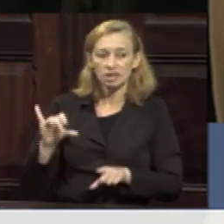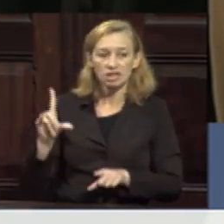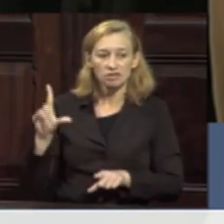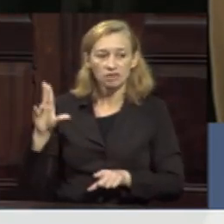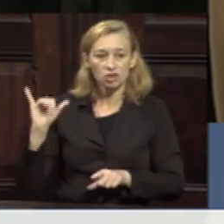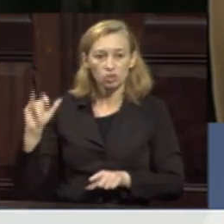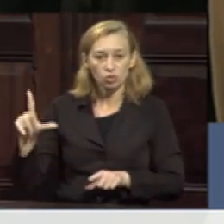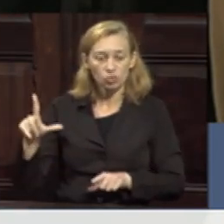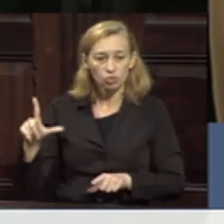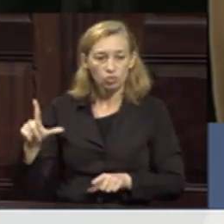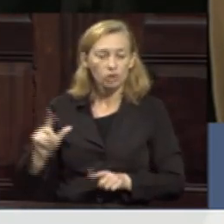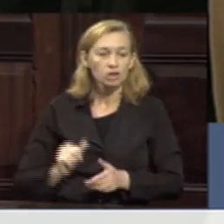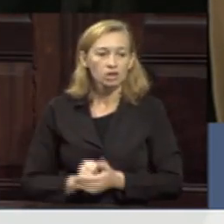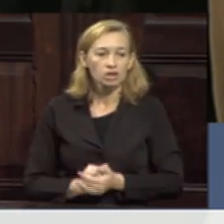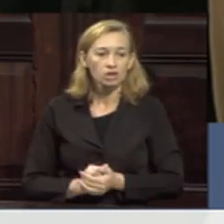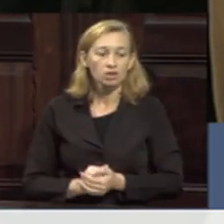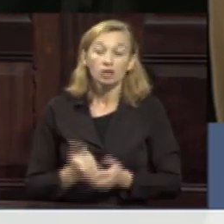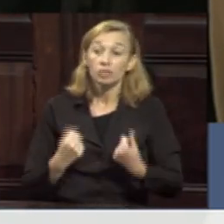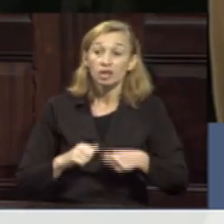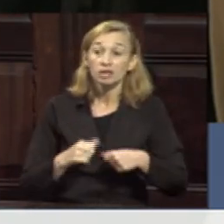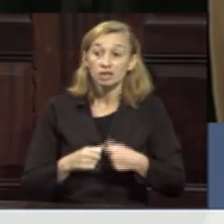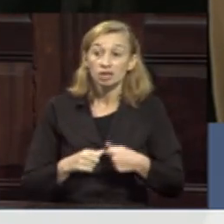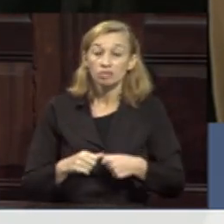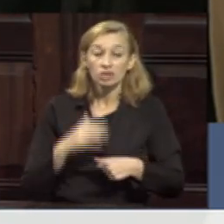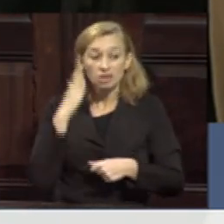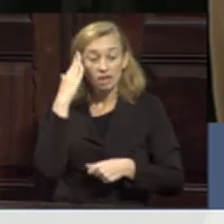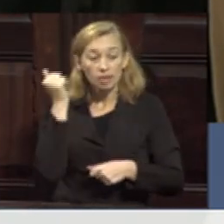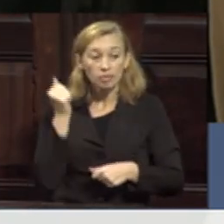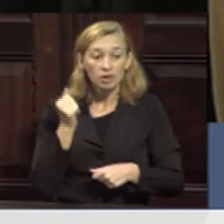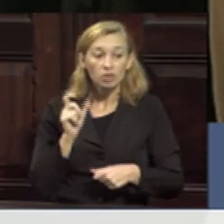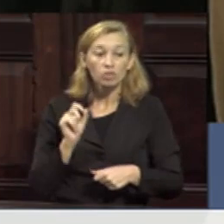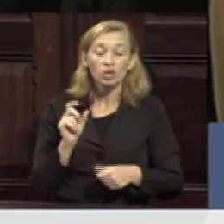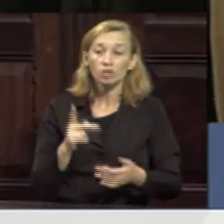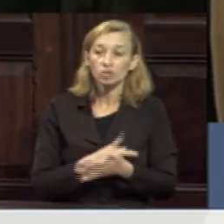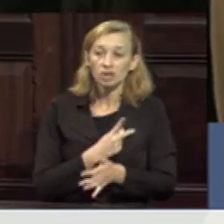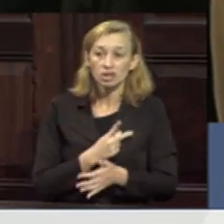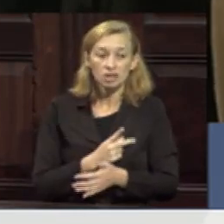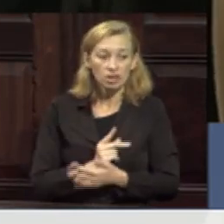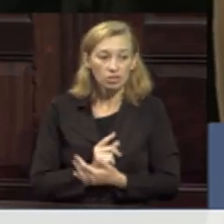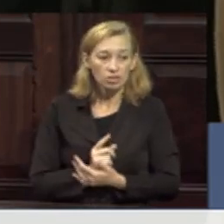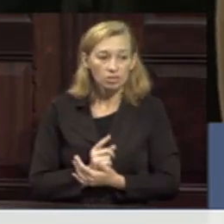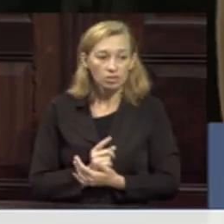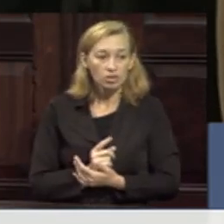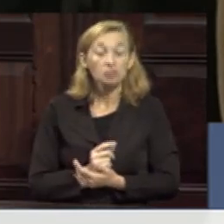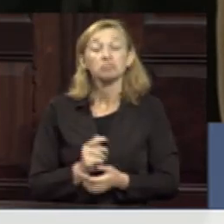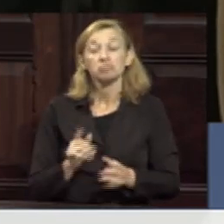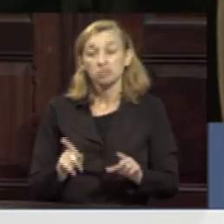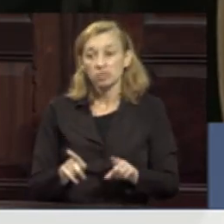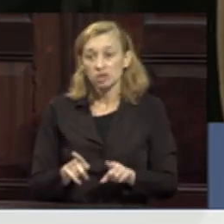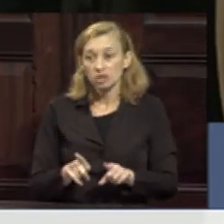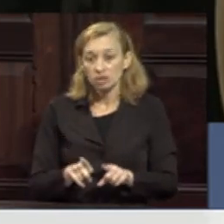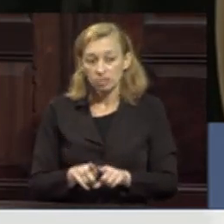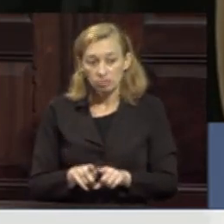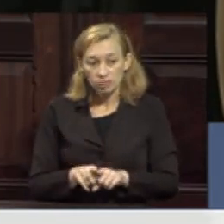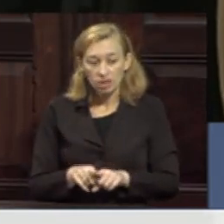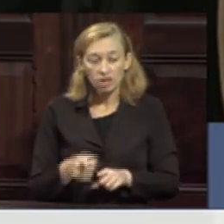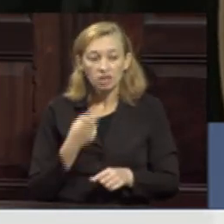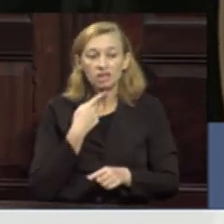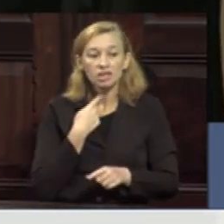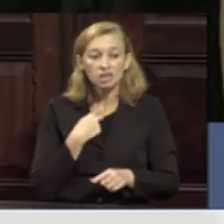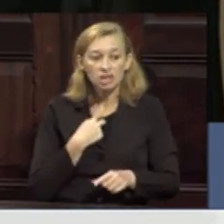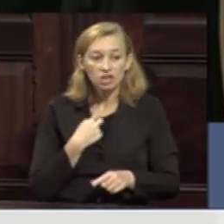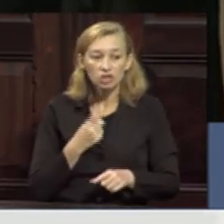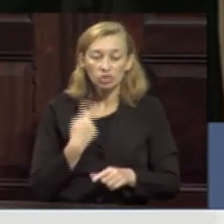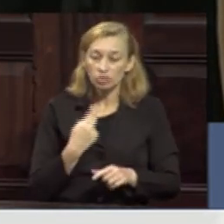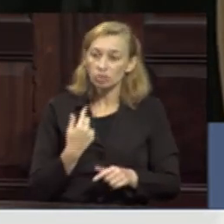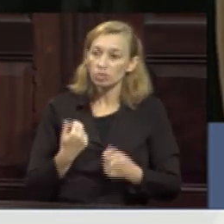seja apurada. Agora eu espero que essa comoção sirva também para que a gente